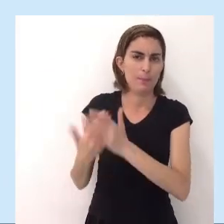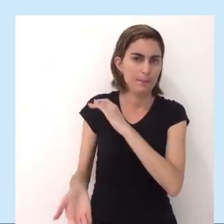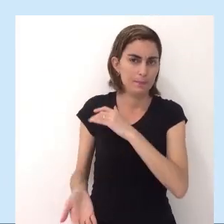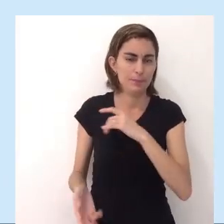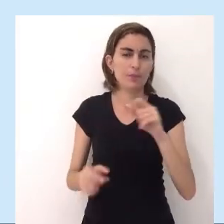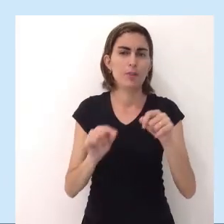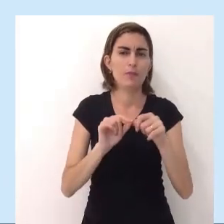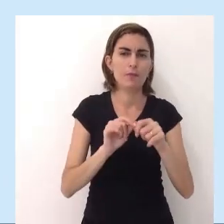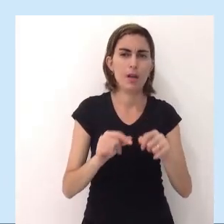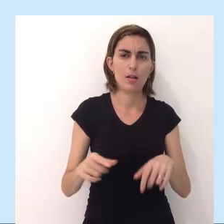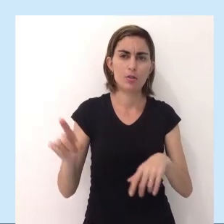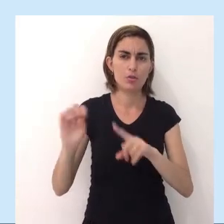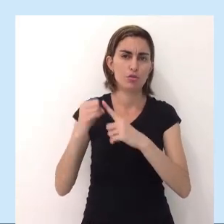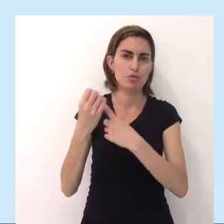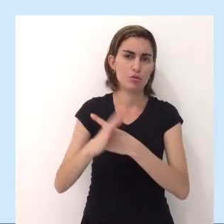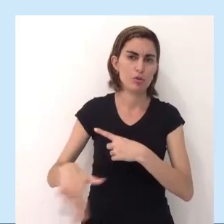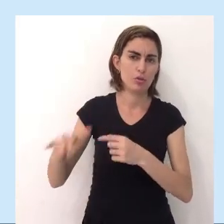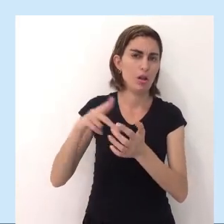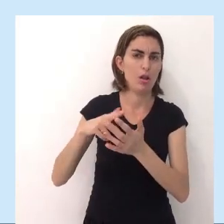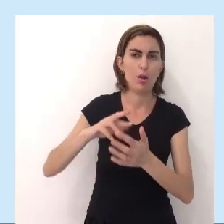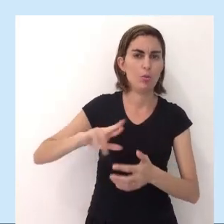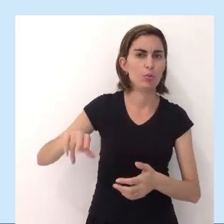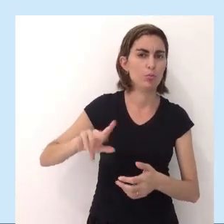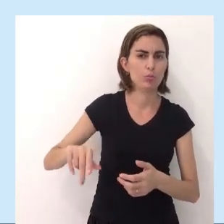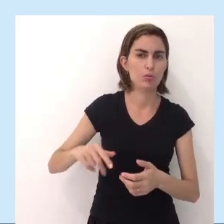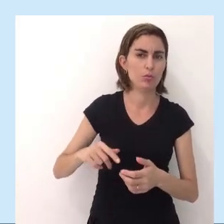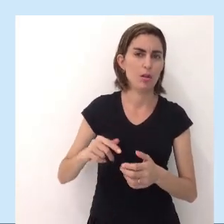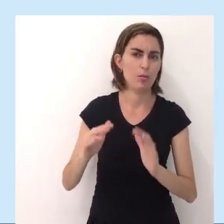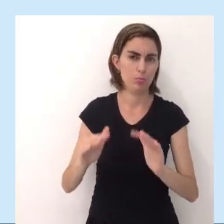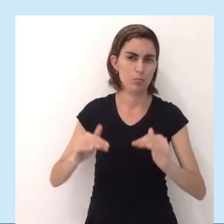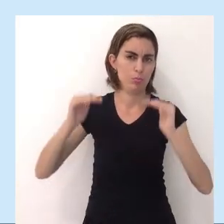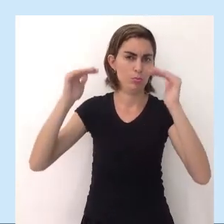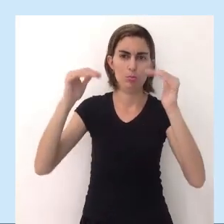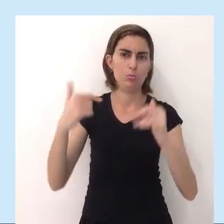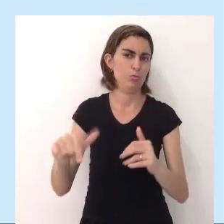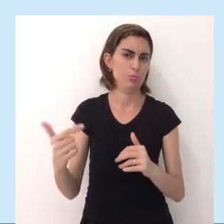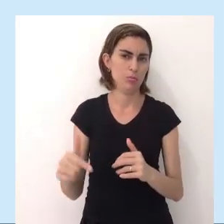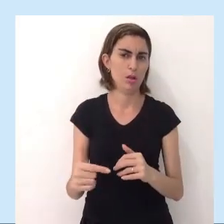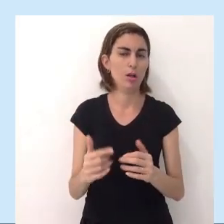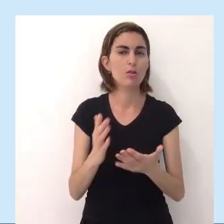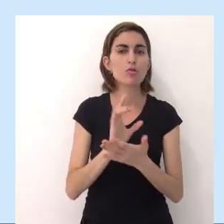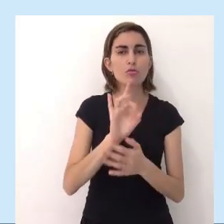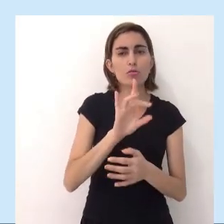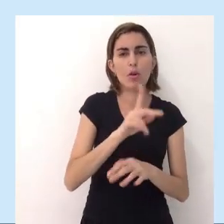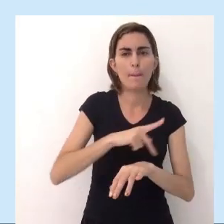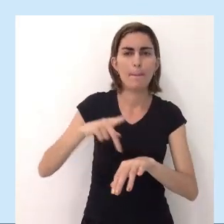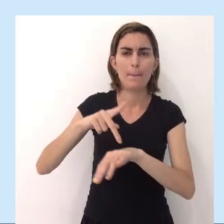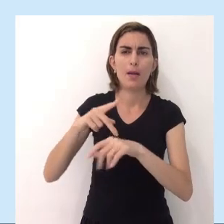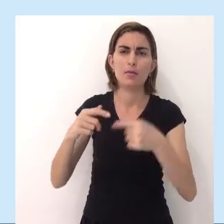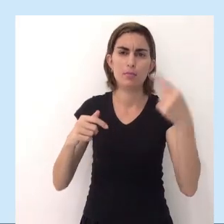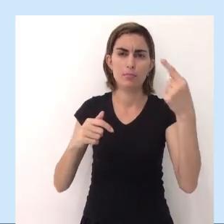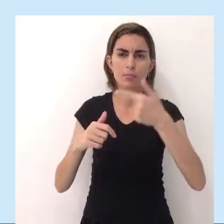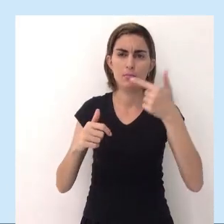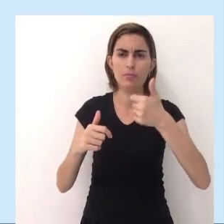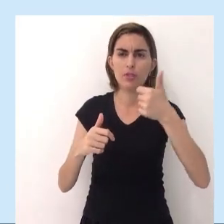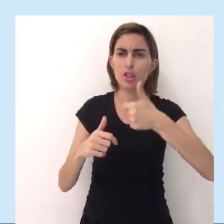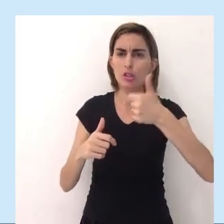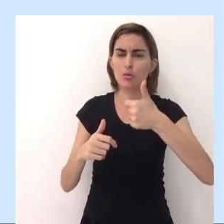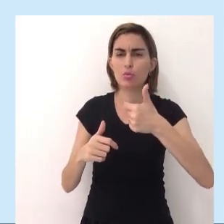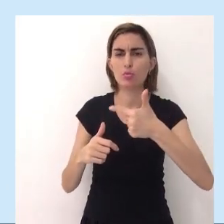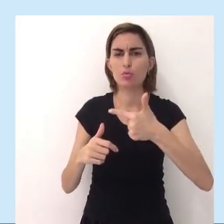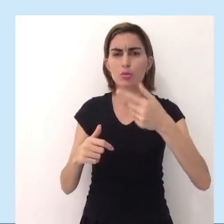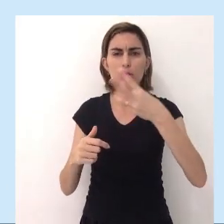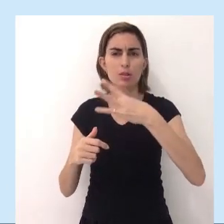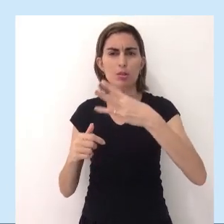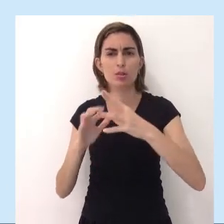E isso faz com que o socialismo real não esteja na hierarquia, então só vão existir países segundo e terceiro mundo e não teve